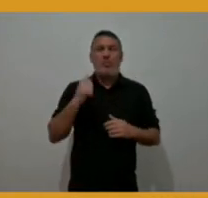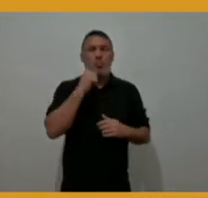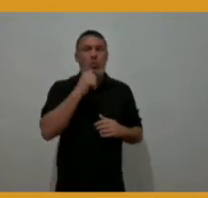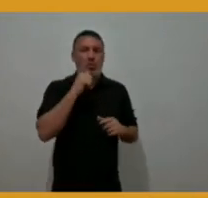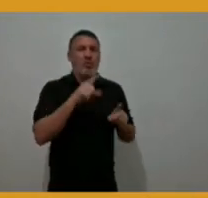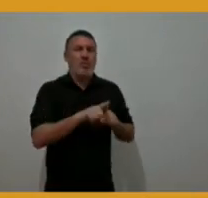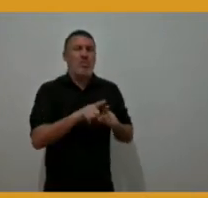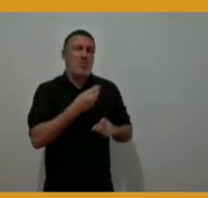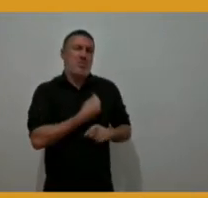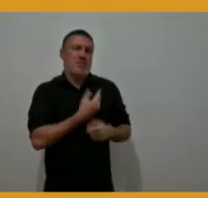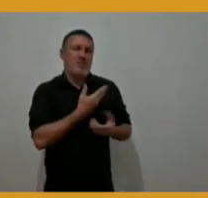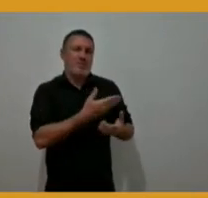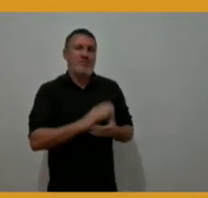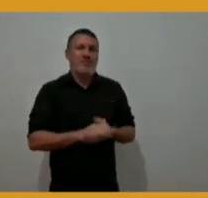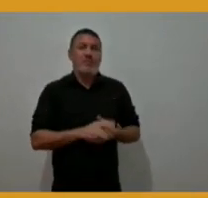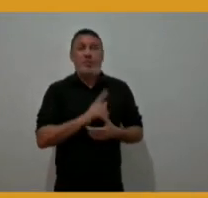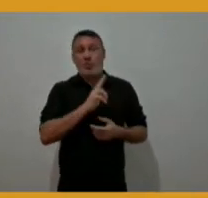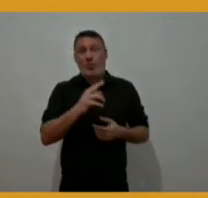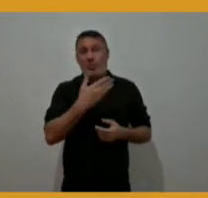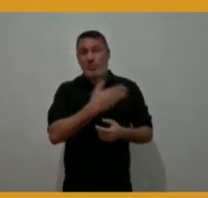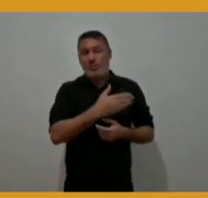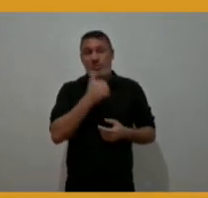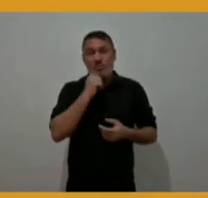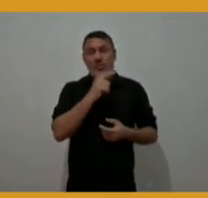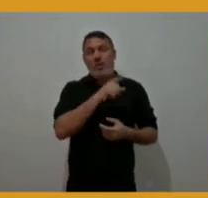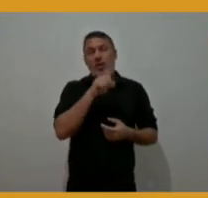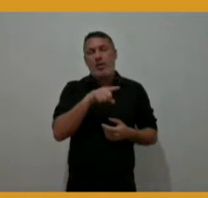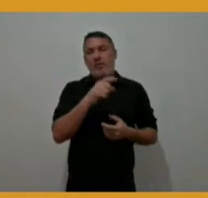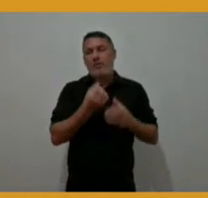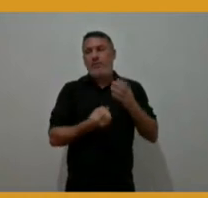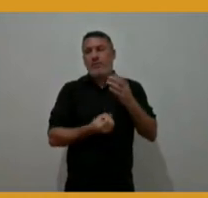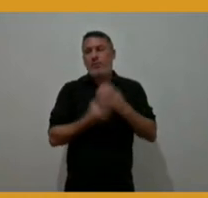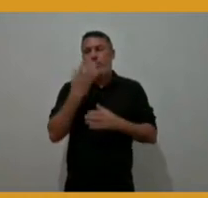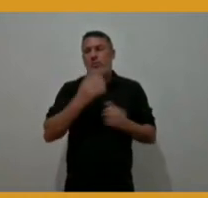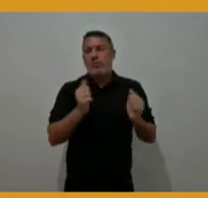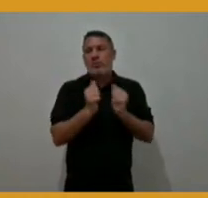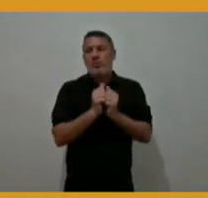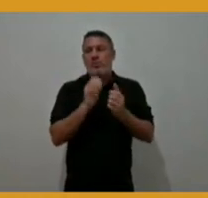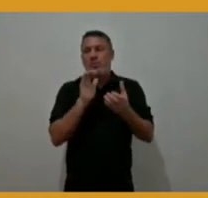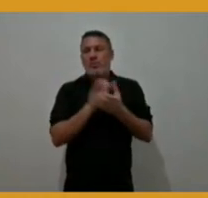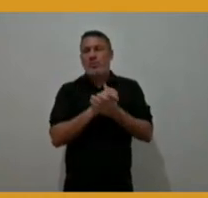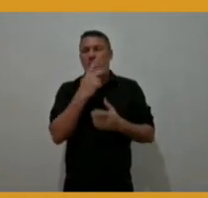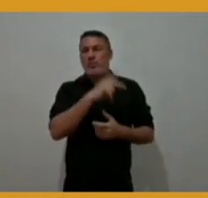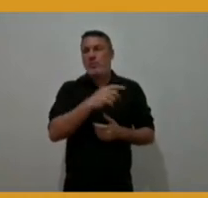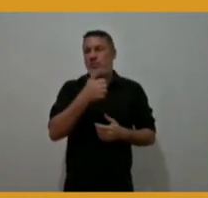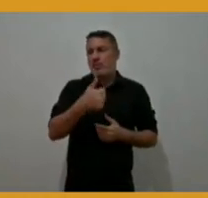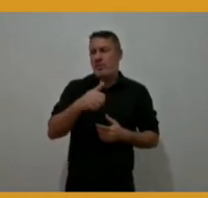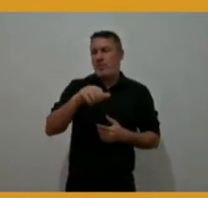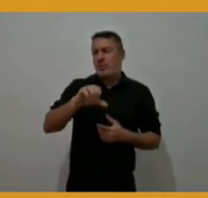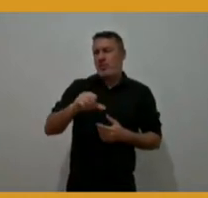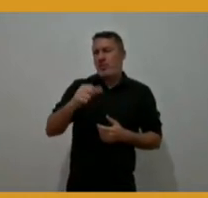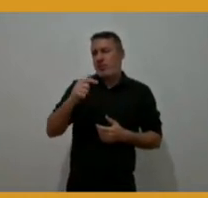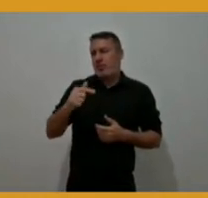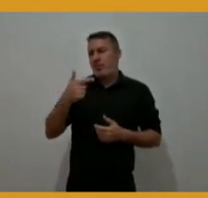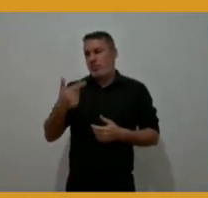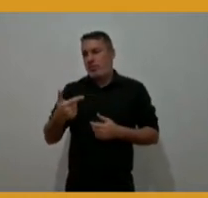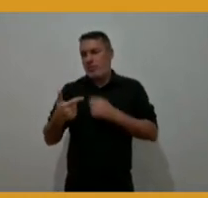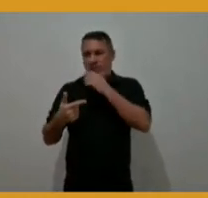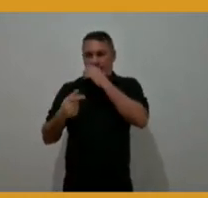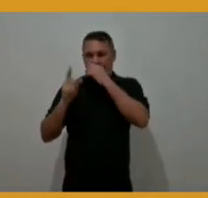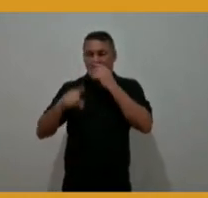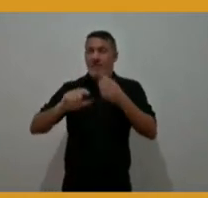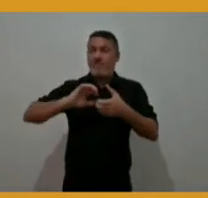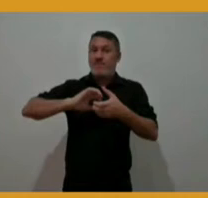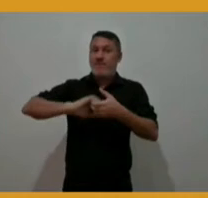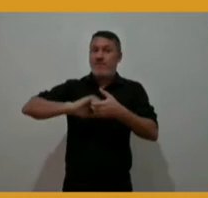Valdete Nunes Teodoro foi uma das fundadoras, juntamente com seu marido, em 1972, da FAESA.